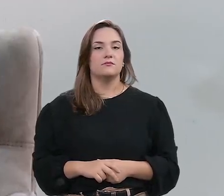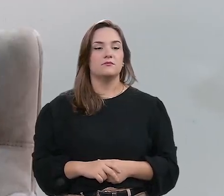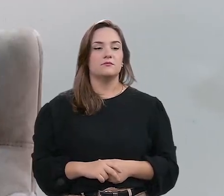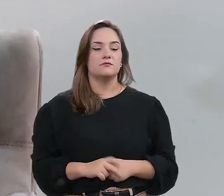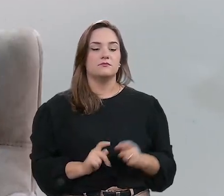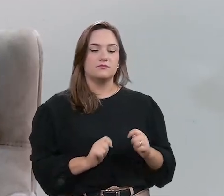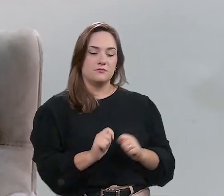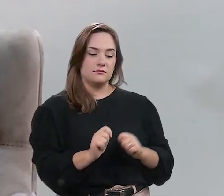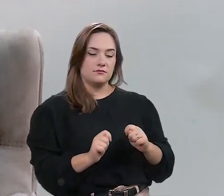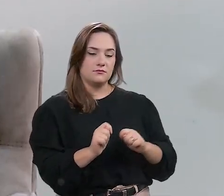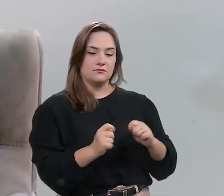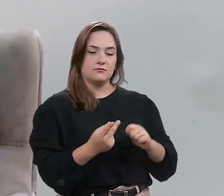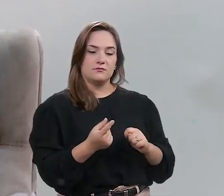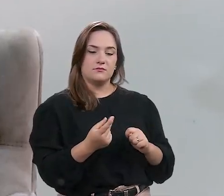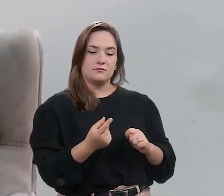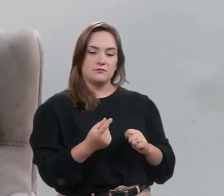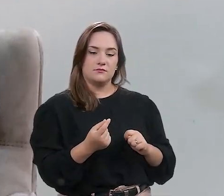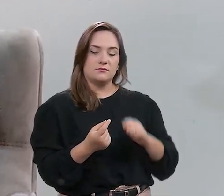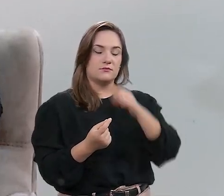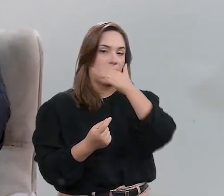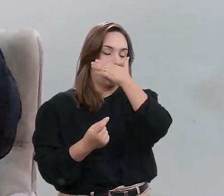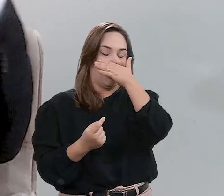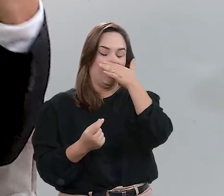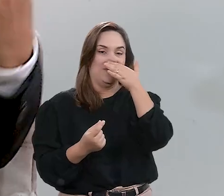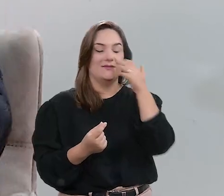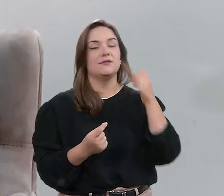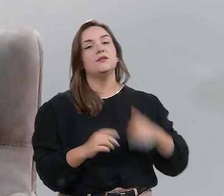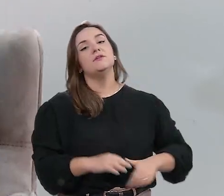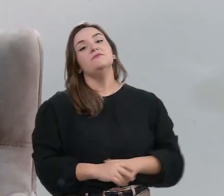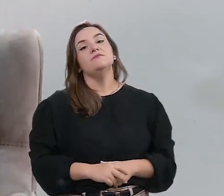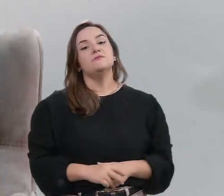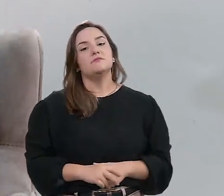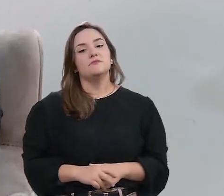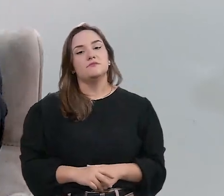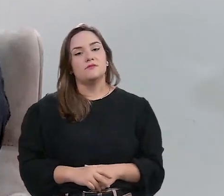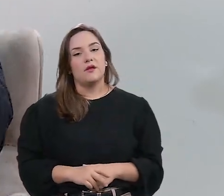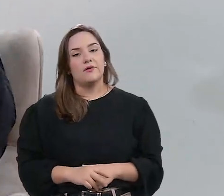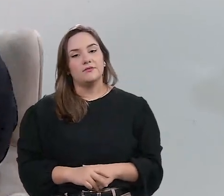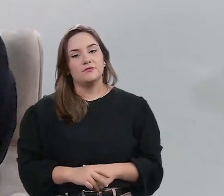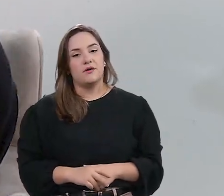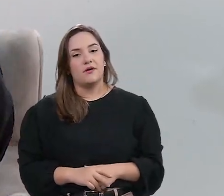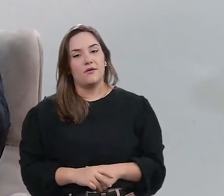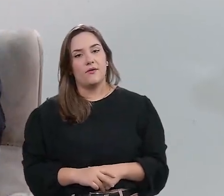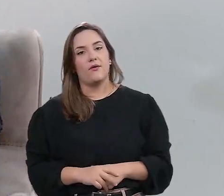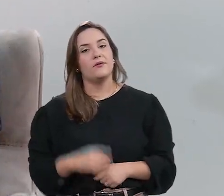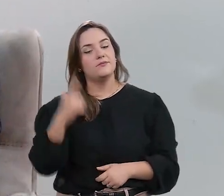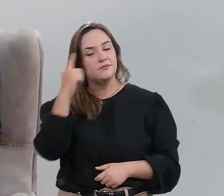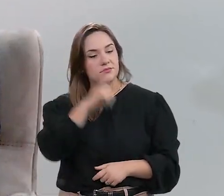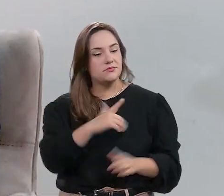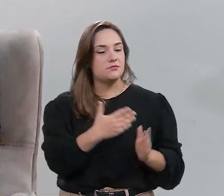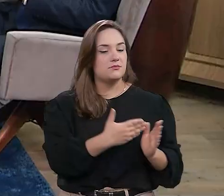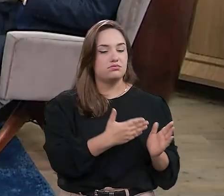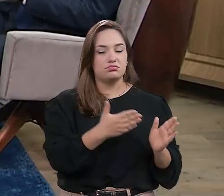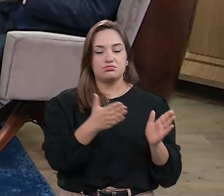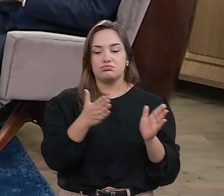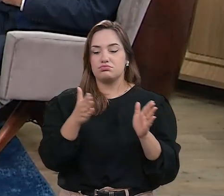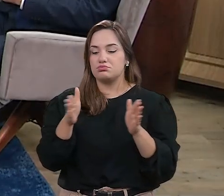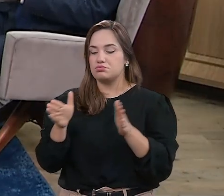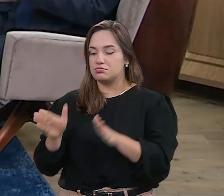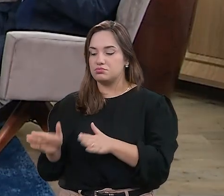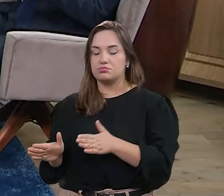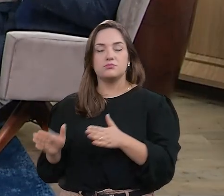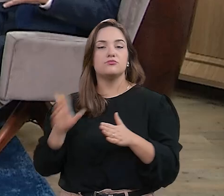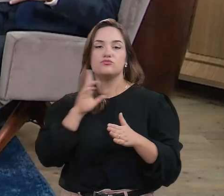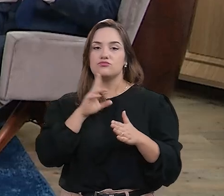recurso público que vem para cá, para fazer o funcionamento da casa, garantir os processos legislativos,